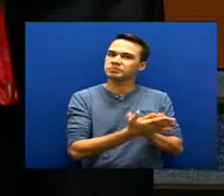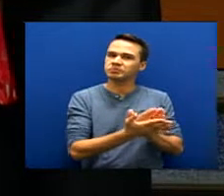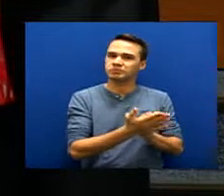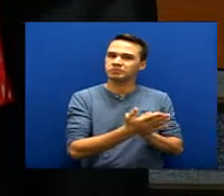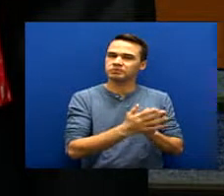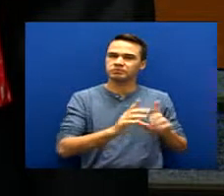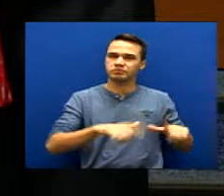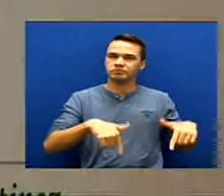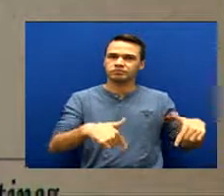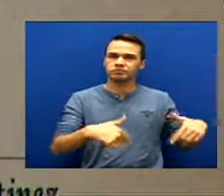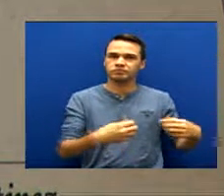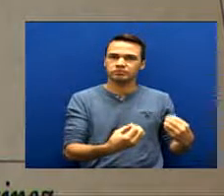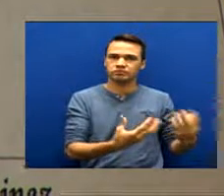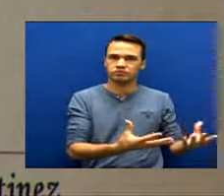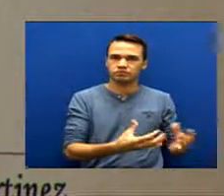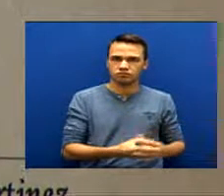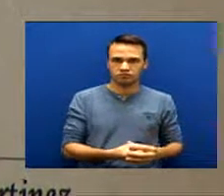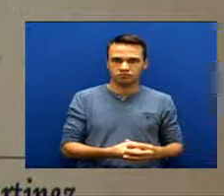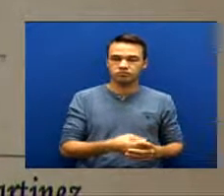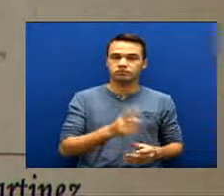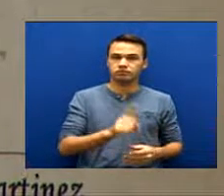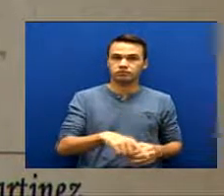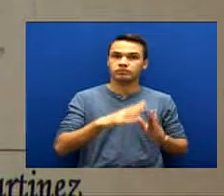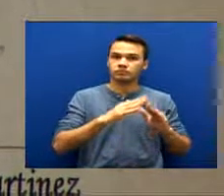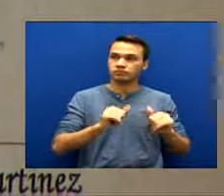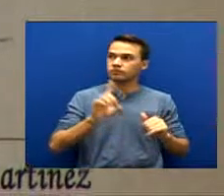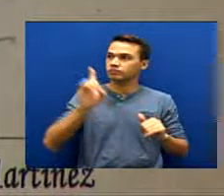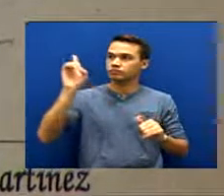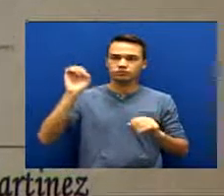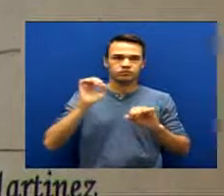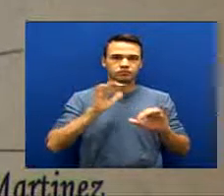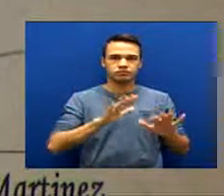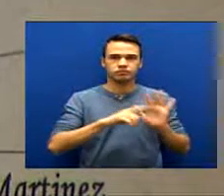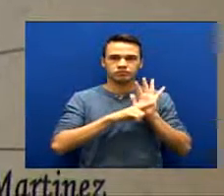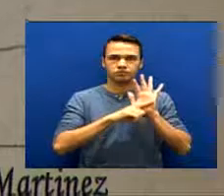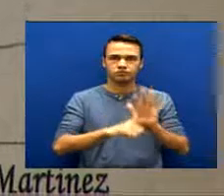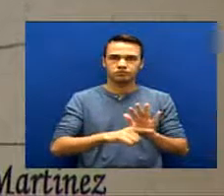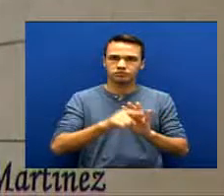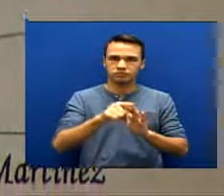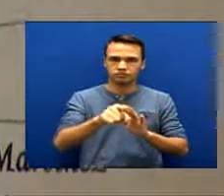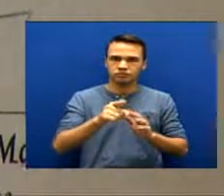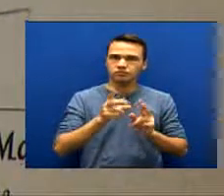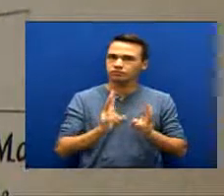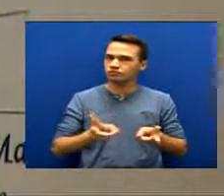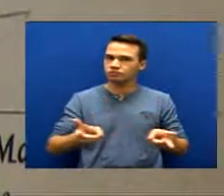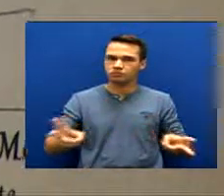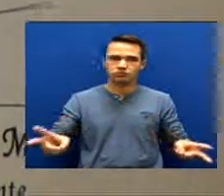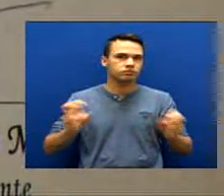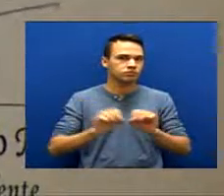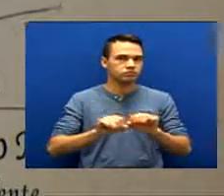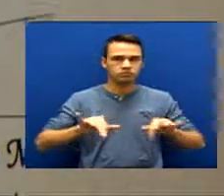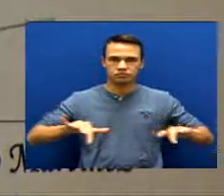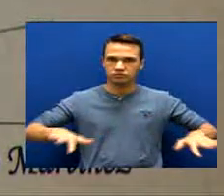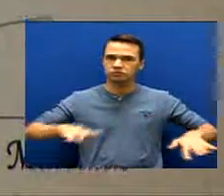enquanto religião, enquanto diretrizes religiosas, obviamente veio